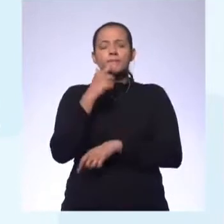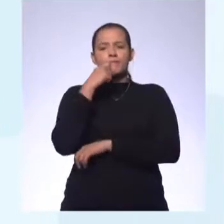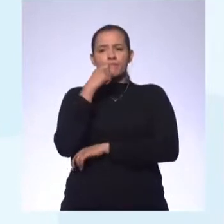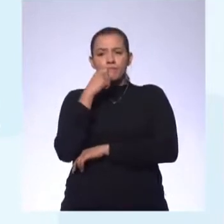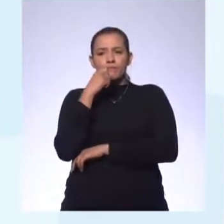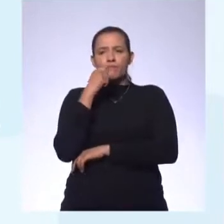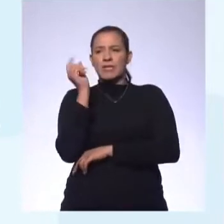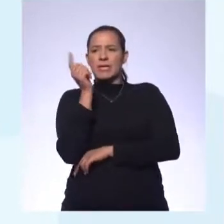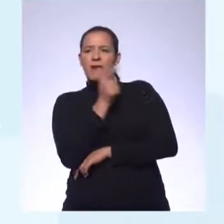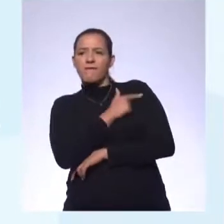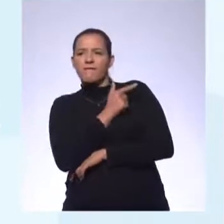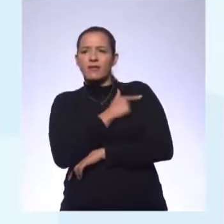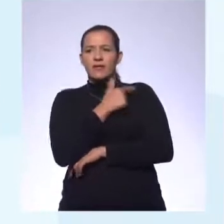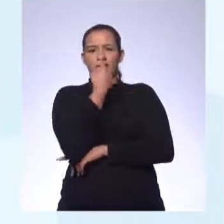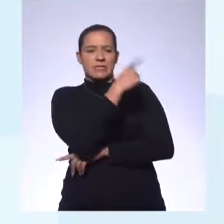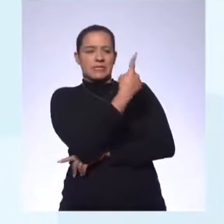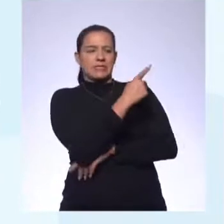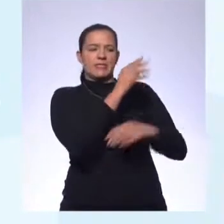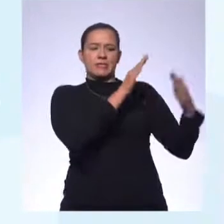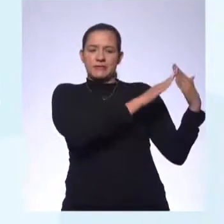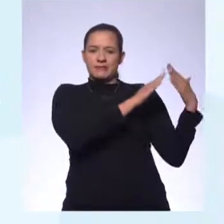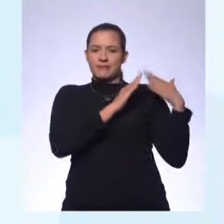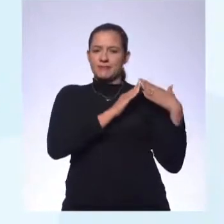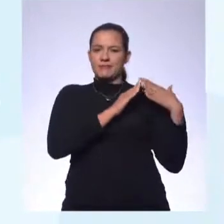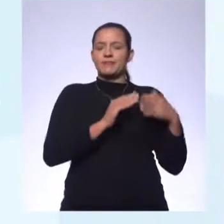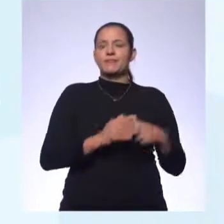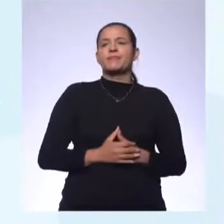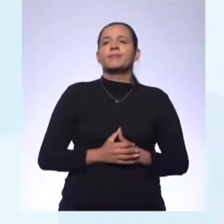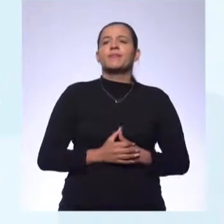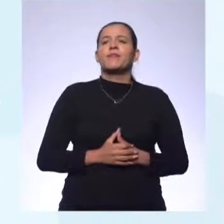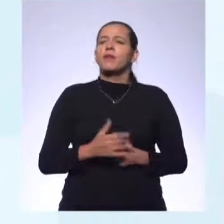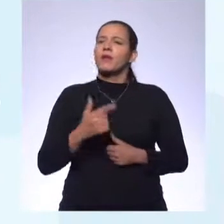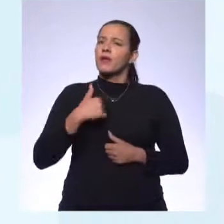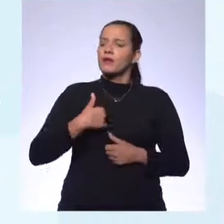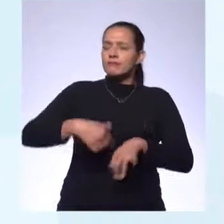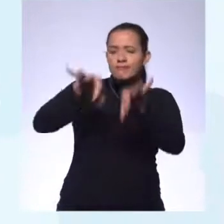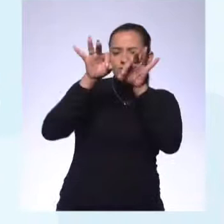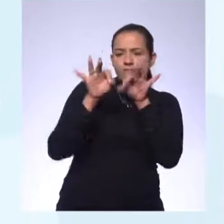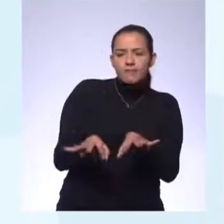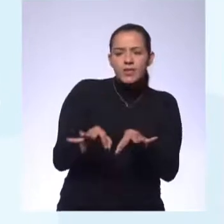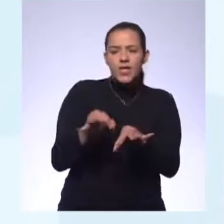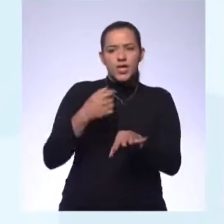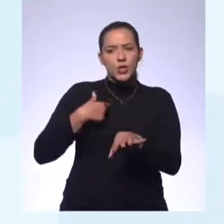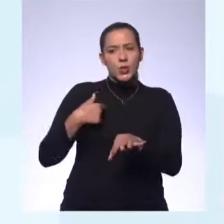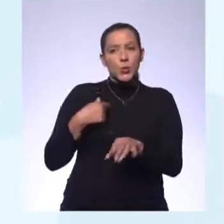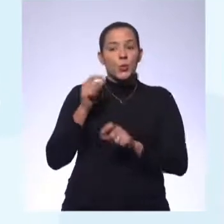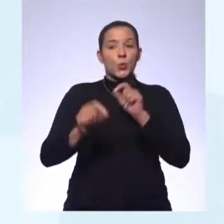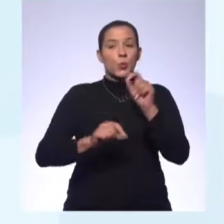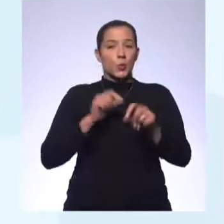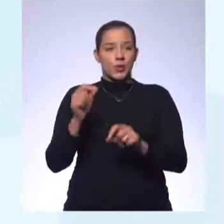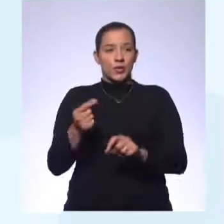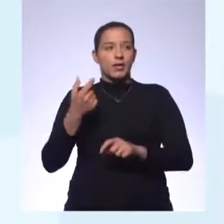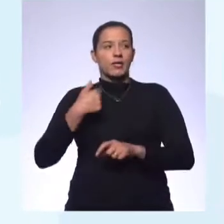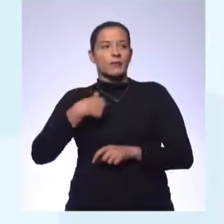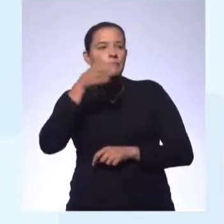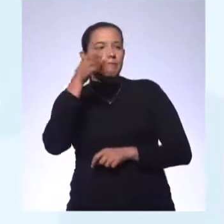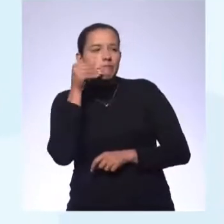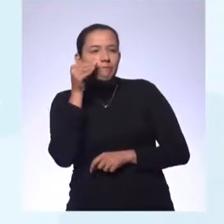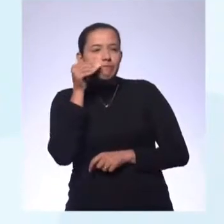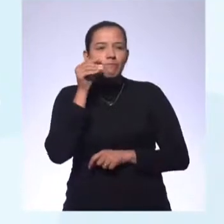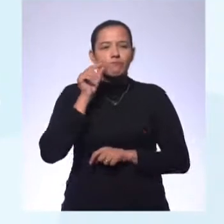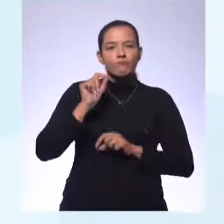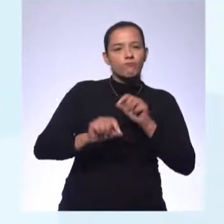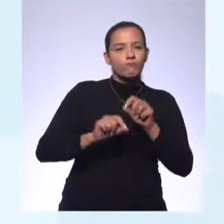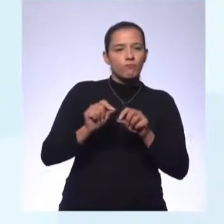a fealdade de minha vizinha. Para adquirir a certeza, renovei o exame que tentara a